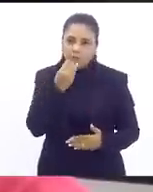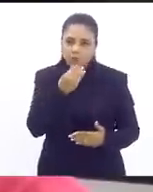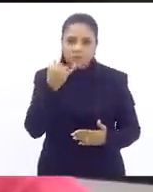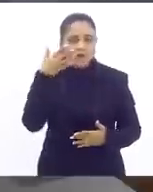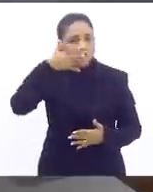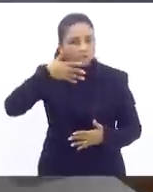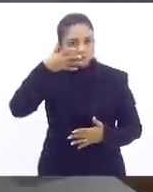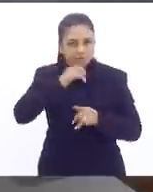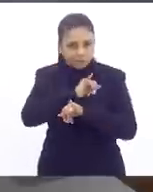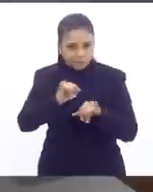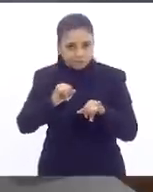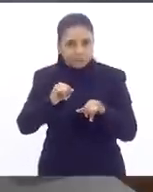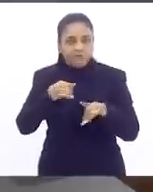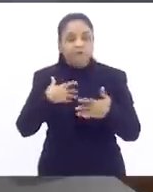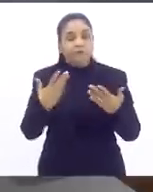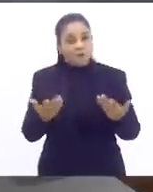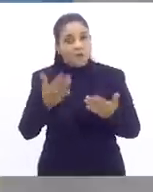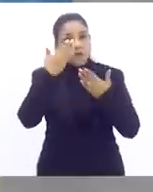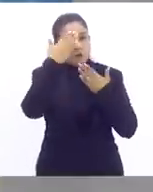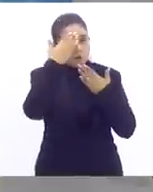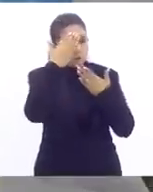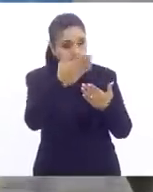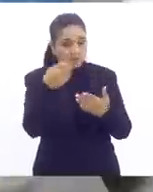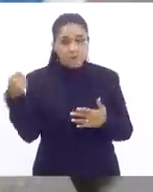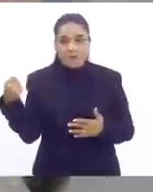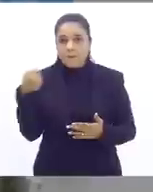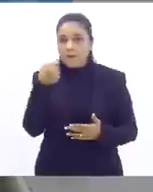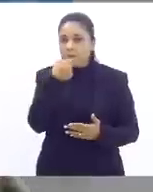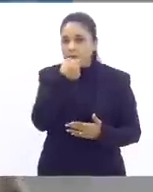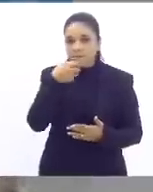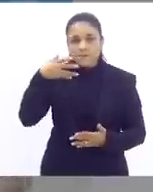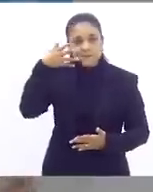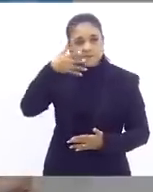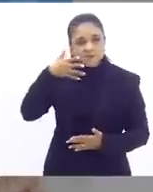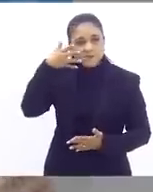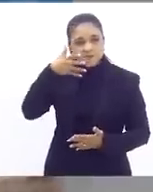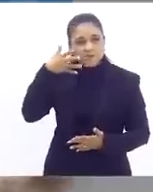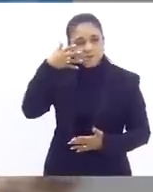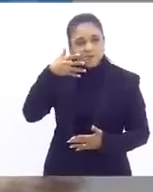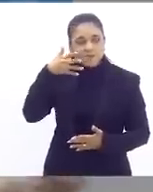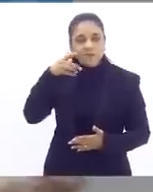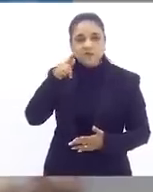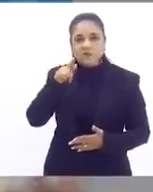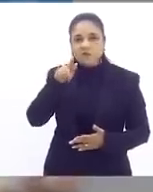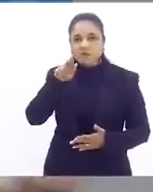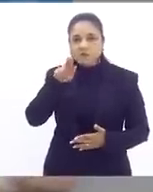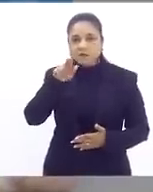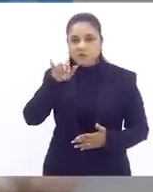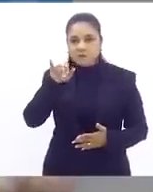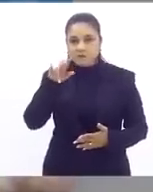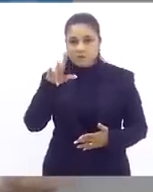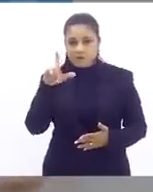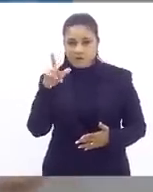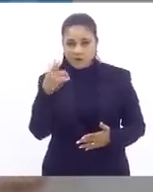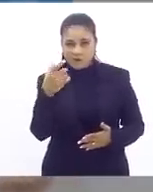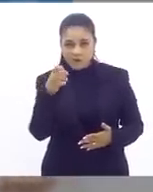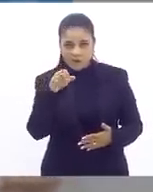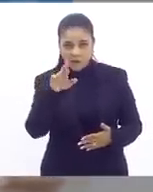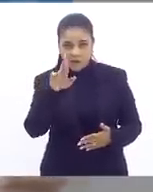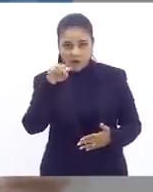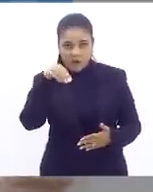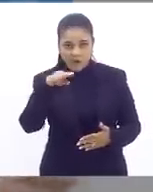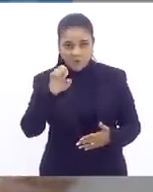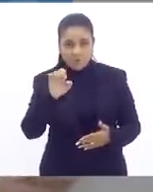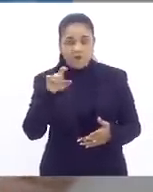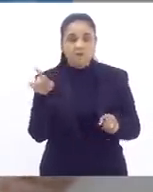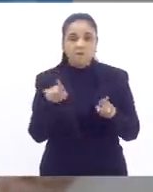palavras obrigada vou passar para o Dr Guilherme E aí fazer aqui uma ponderação feita pelo Antônio Manoel que eu